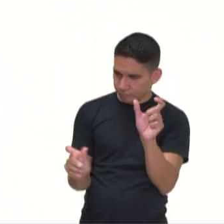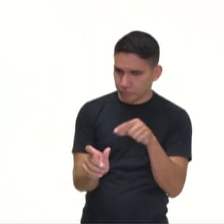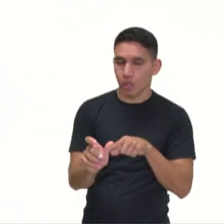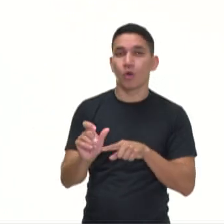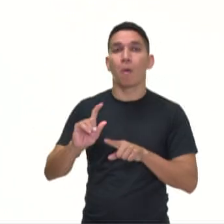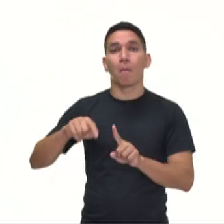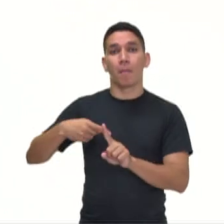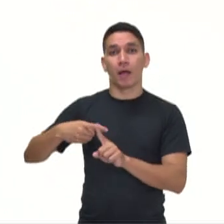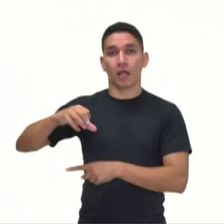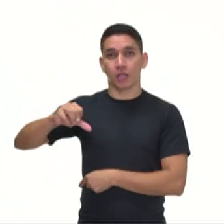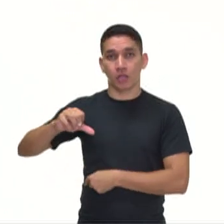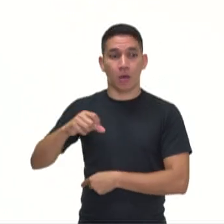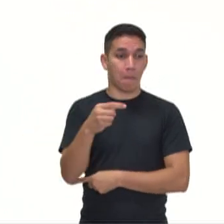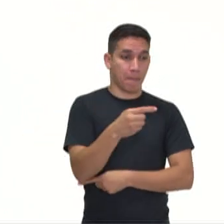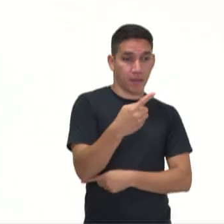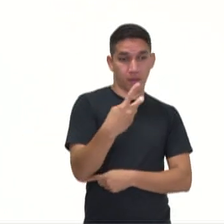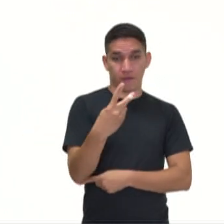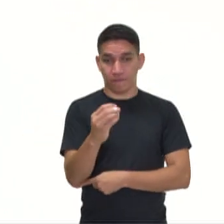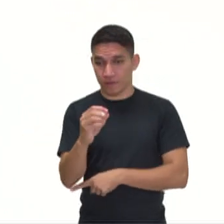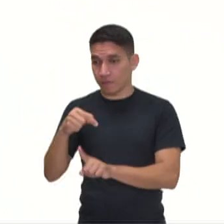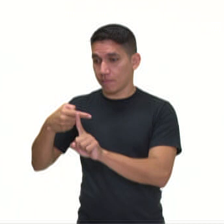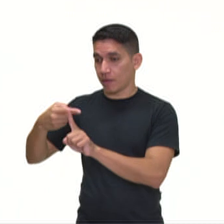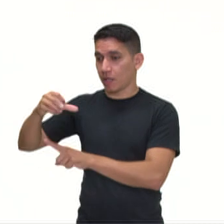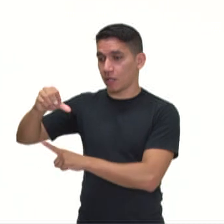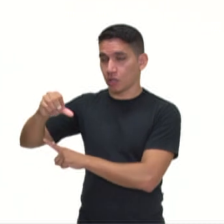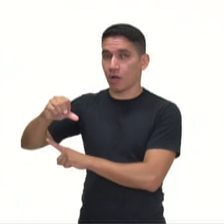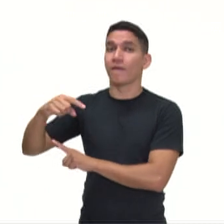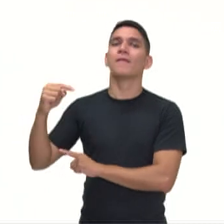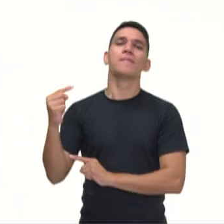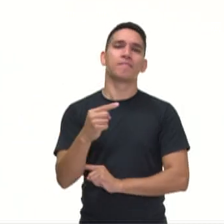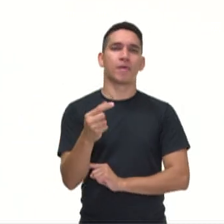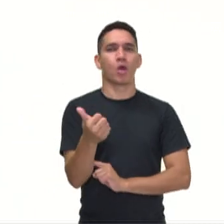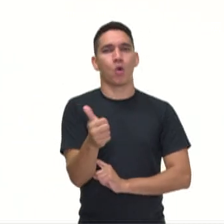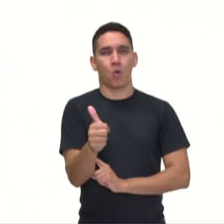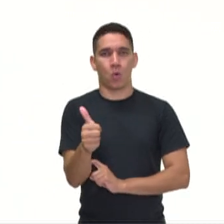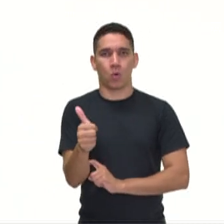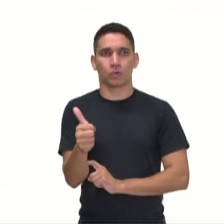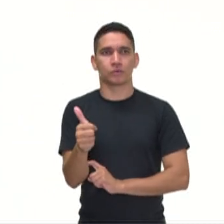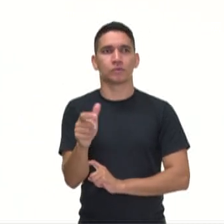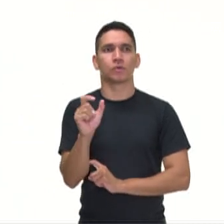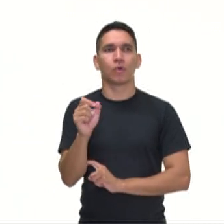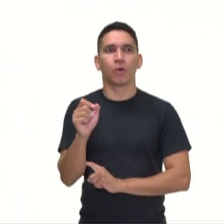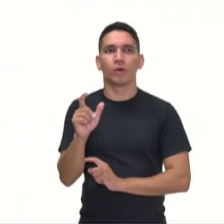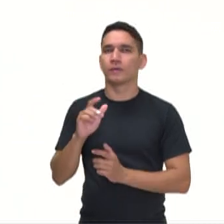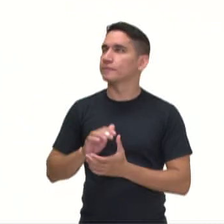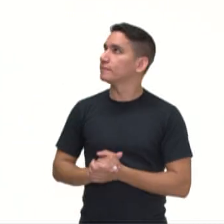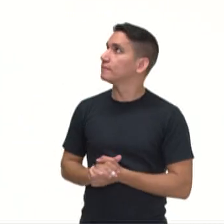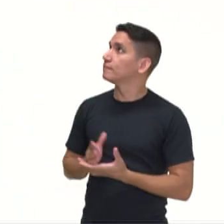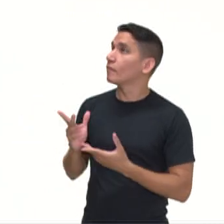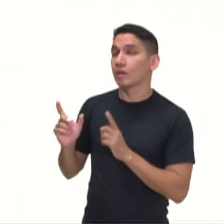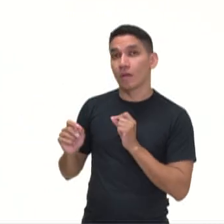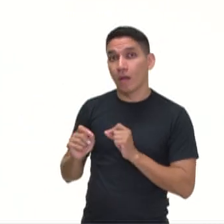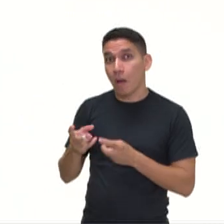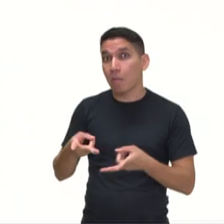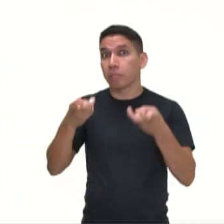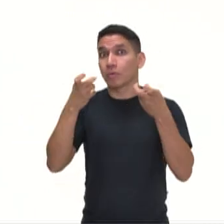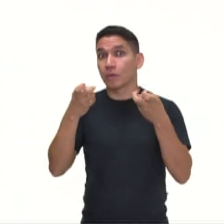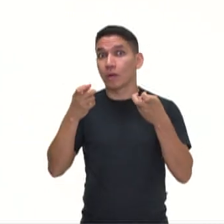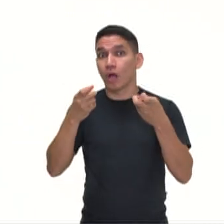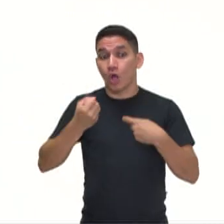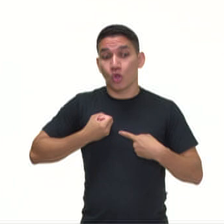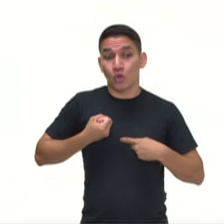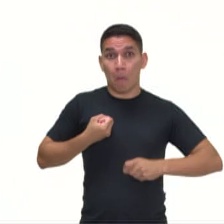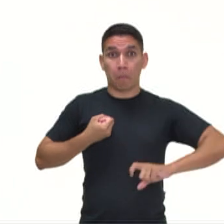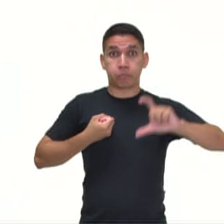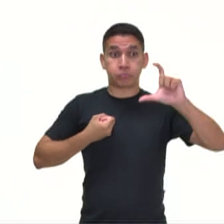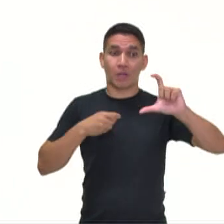9. Menos 20 mais 9, menos 11 positivo. Perceba que o maior valor é negativo, então o